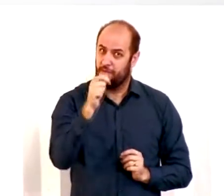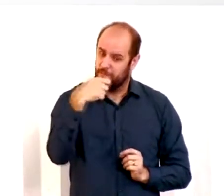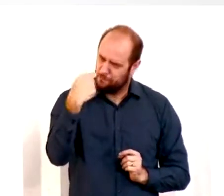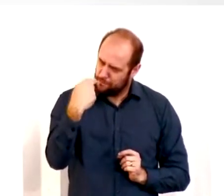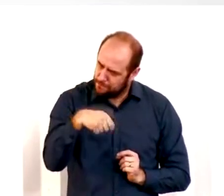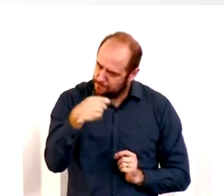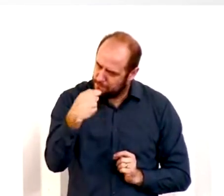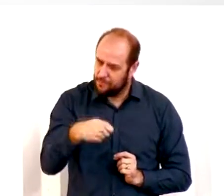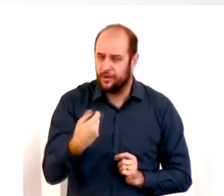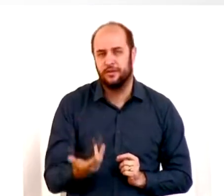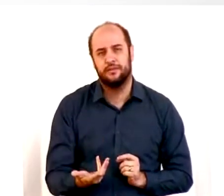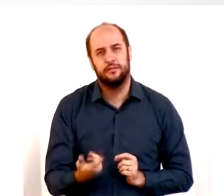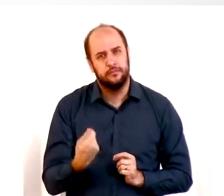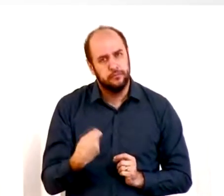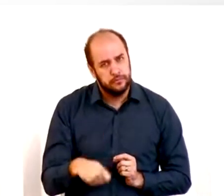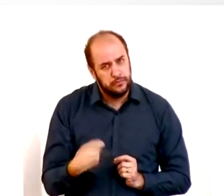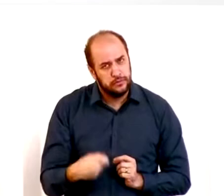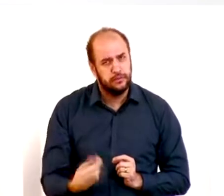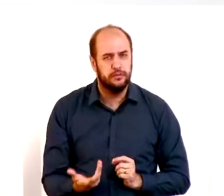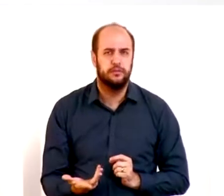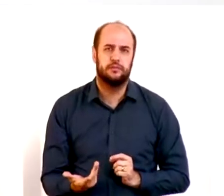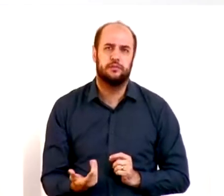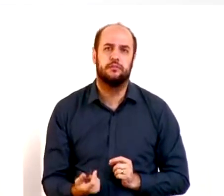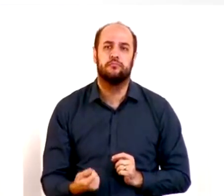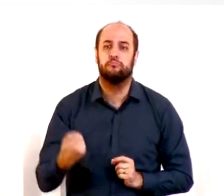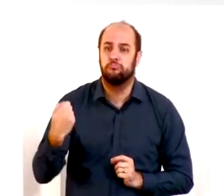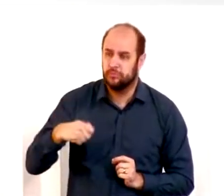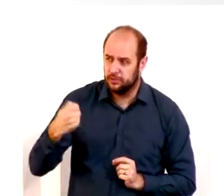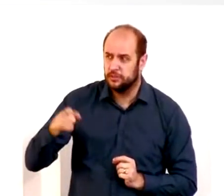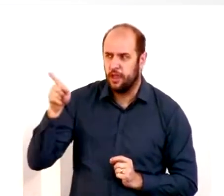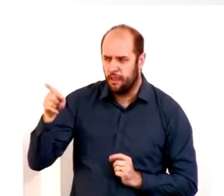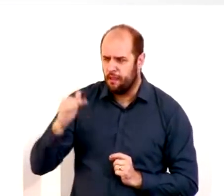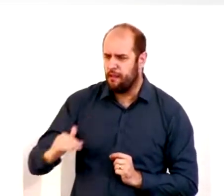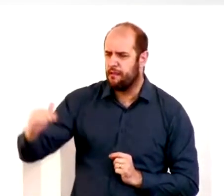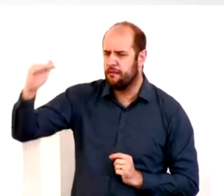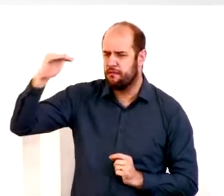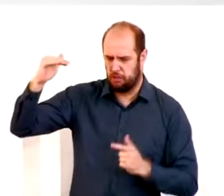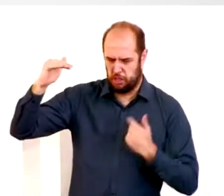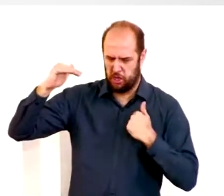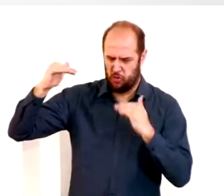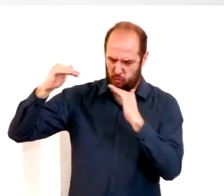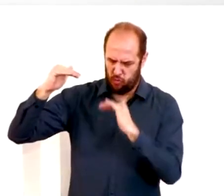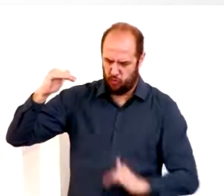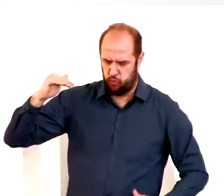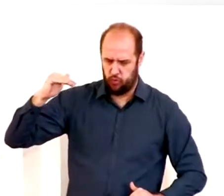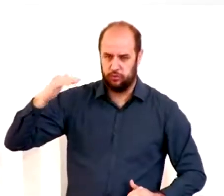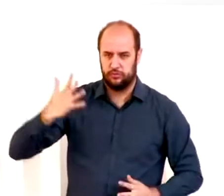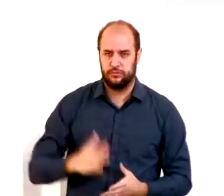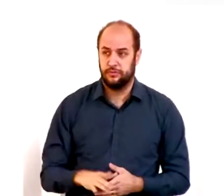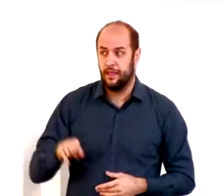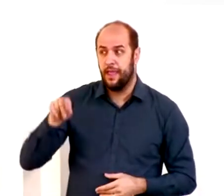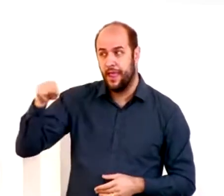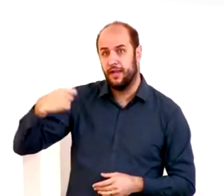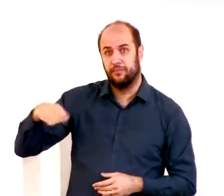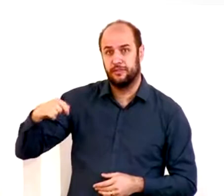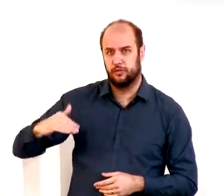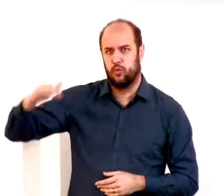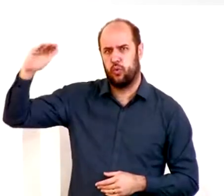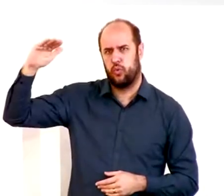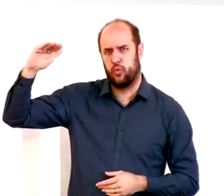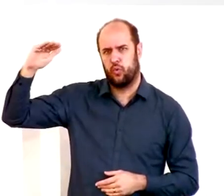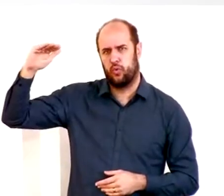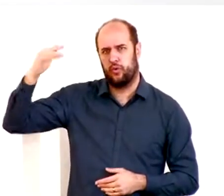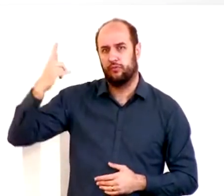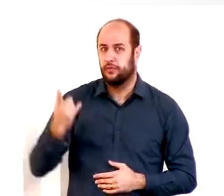é necessário que ele cresça, ele é o necessário, eu tenho que diminuir.